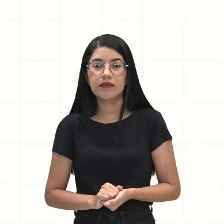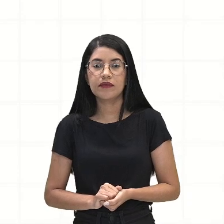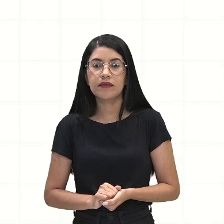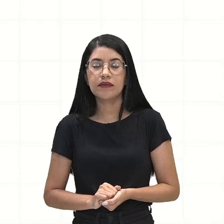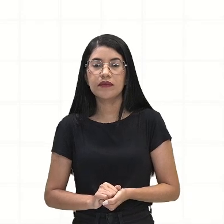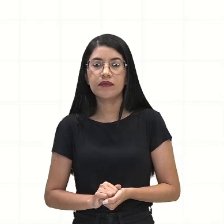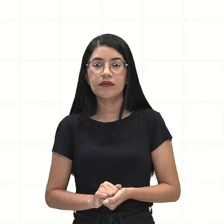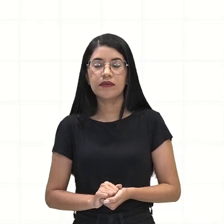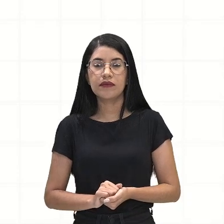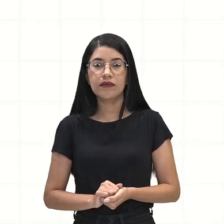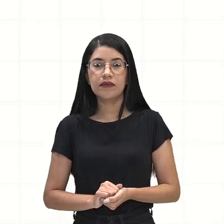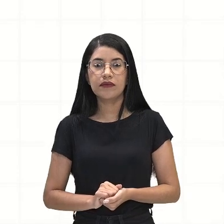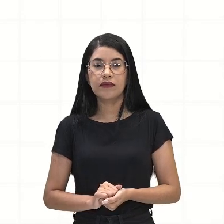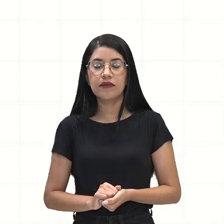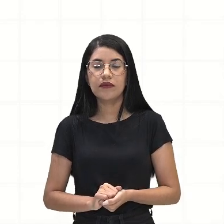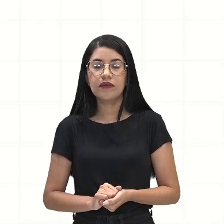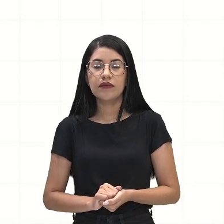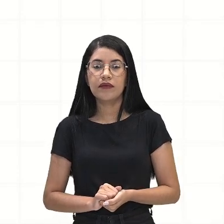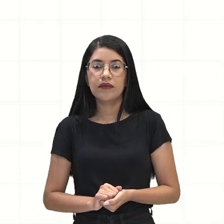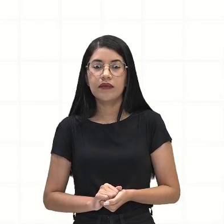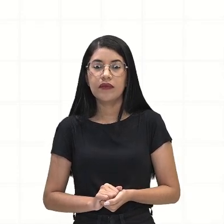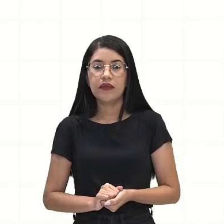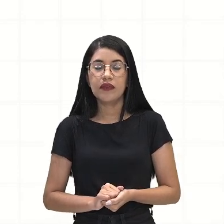elementos no espaço amostral é igual a